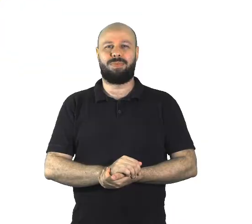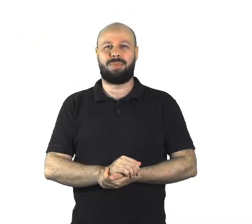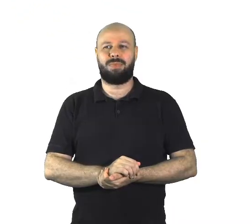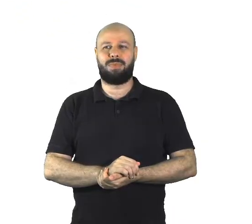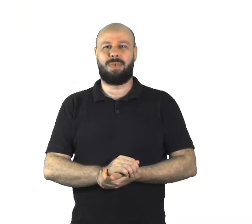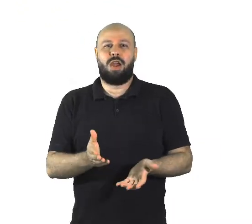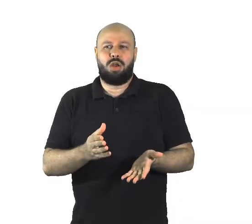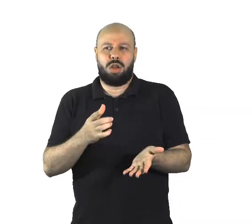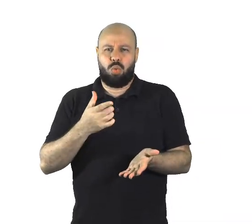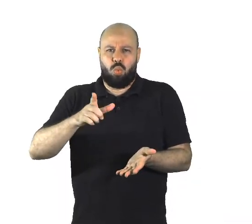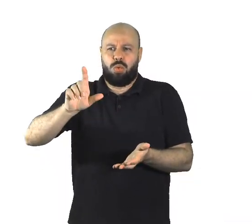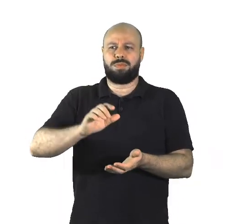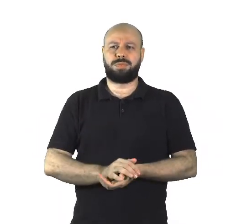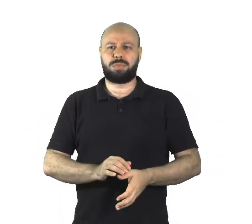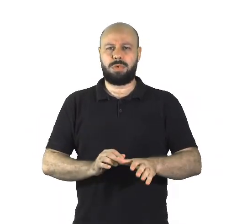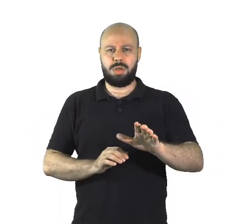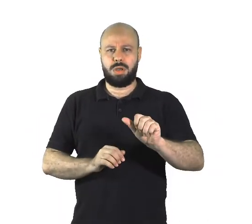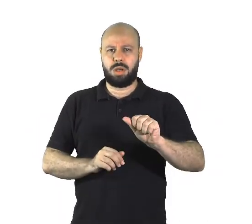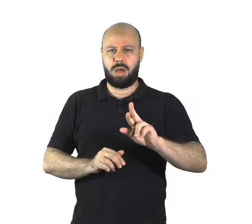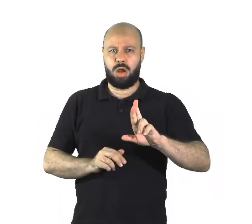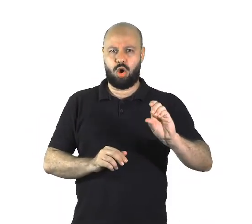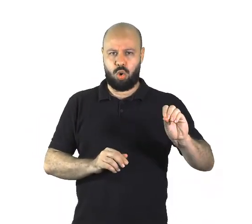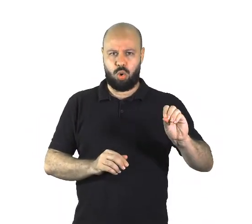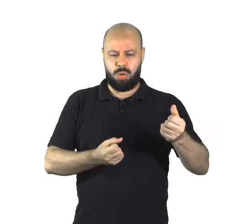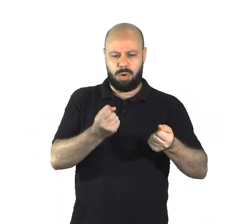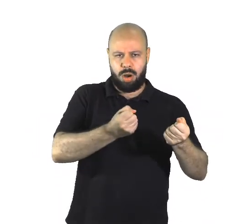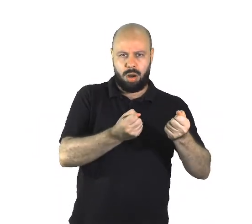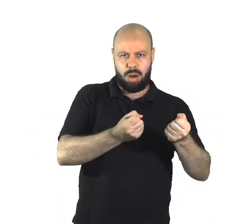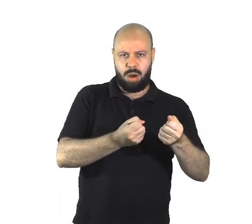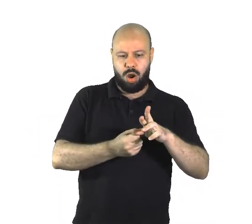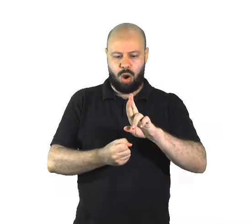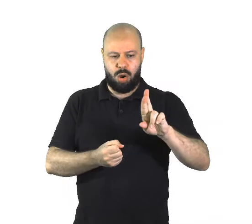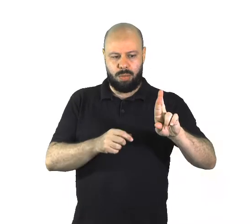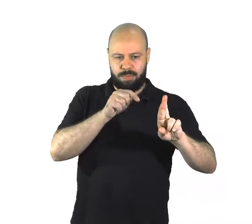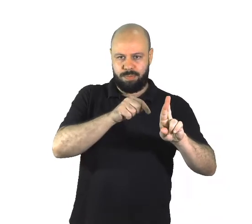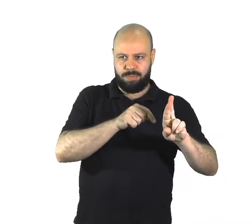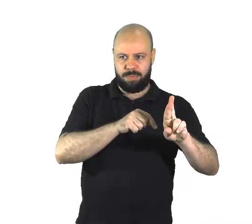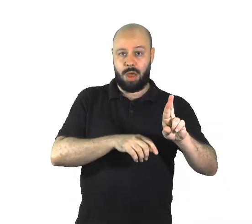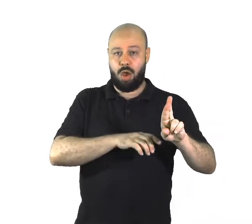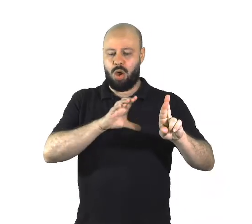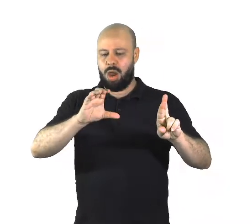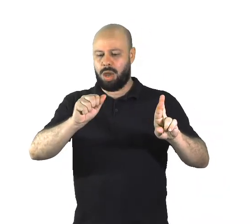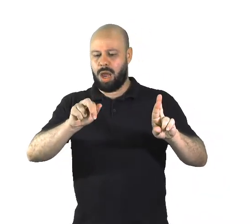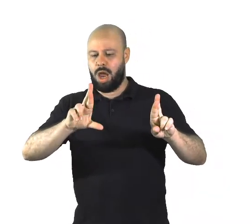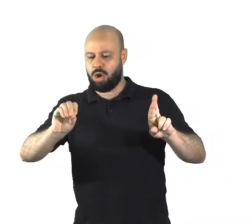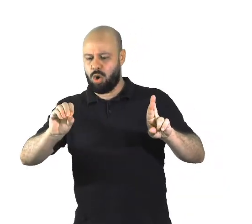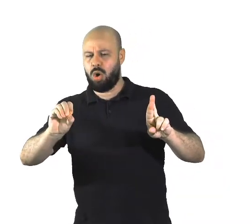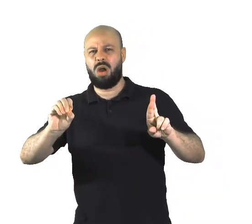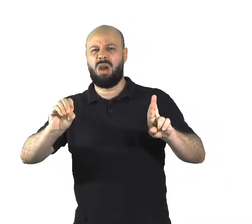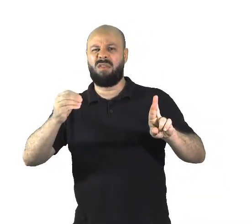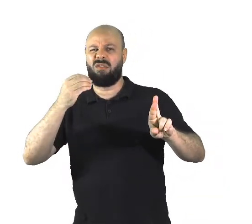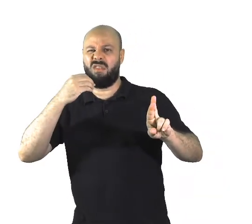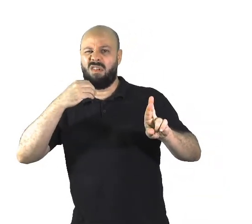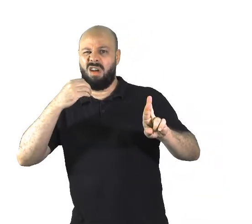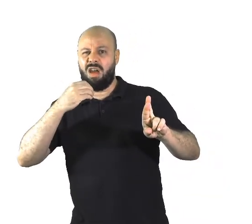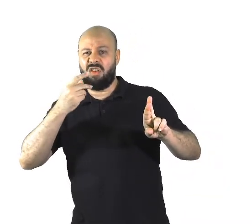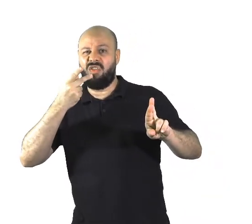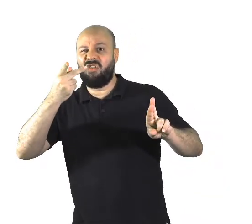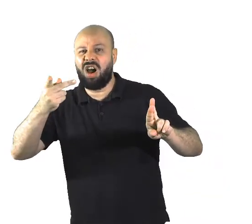falei, ó, carro. Viu aí na tela comigo? Carro. Ficou fraco. Carro.